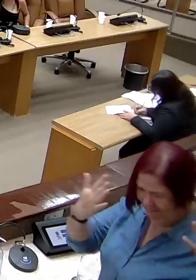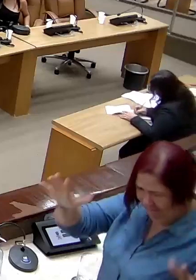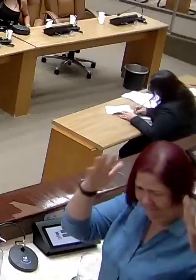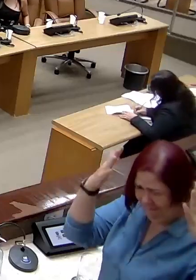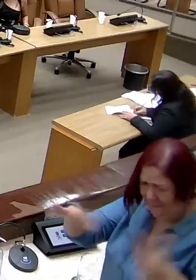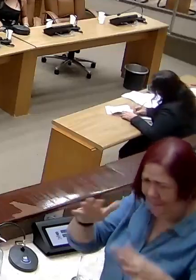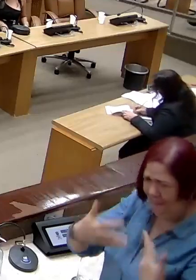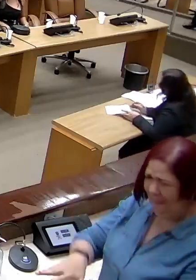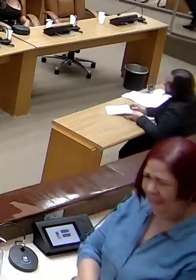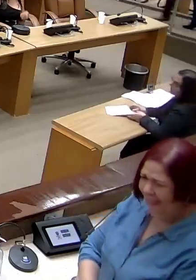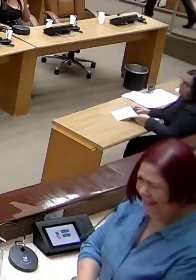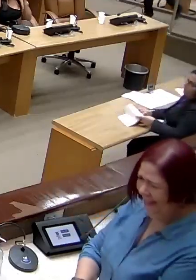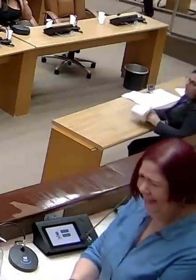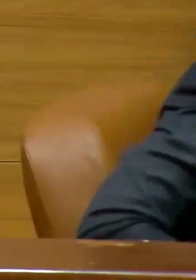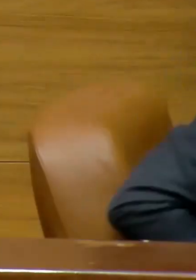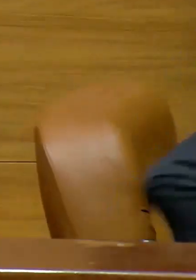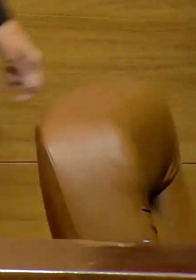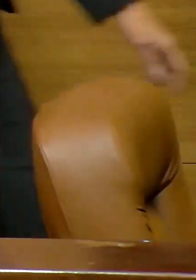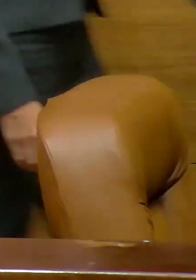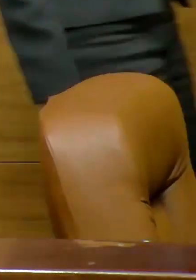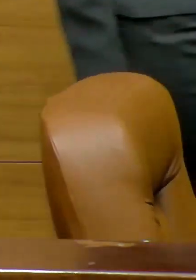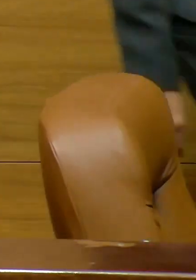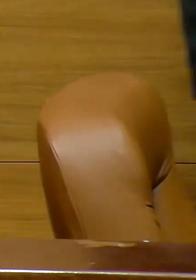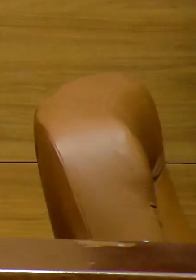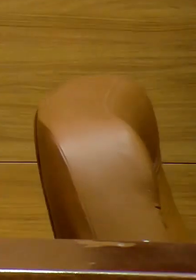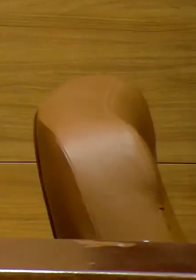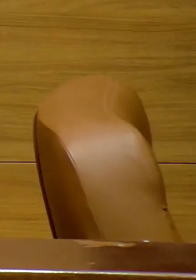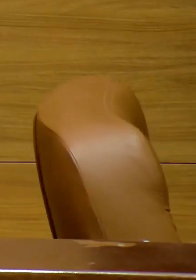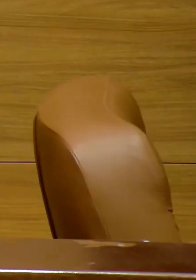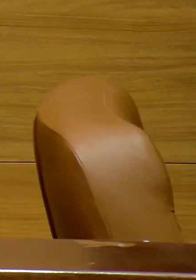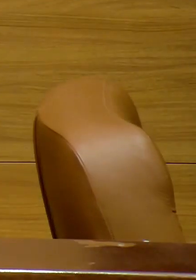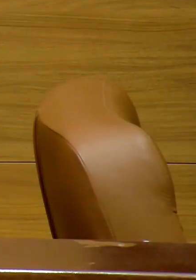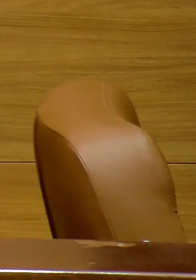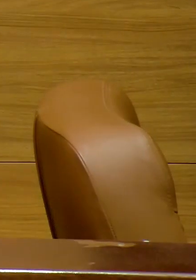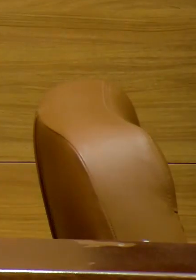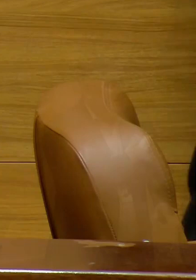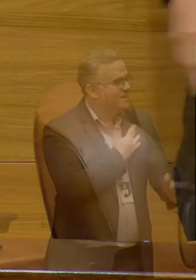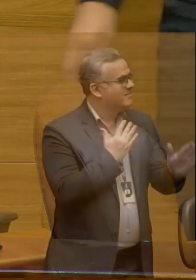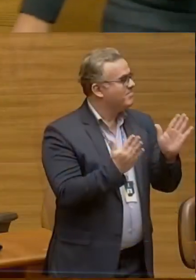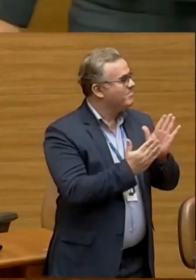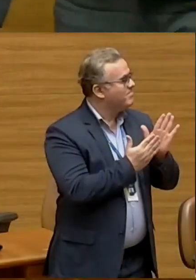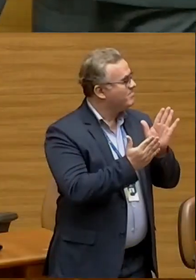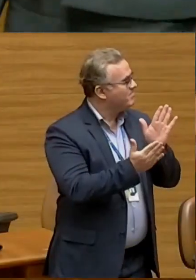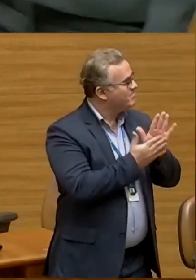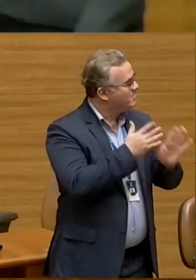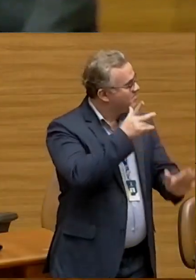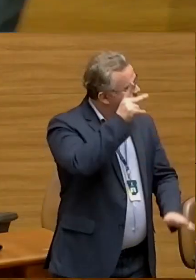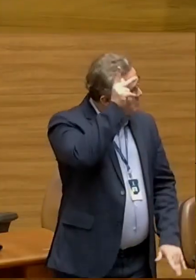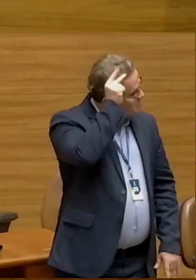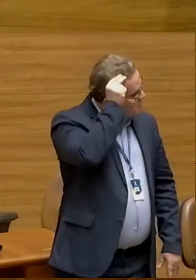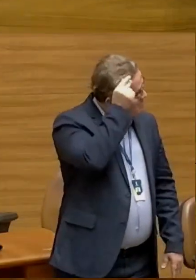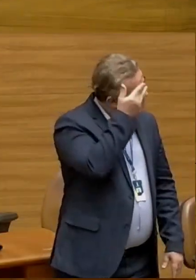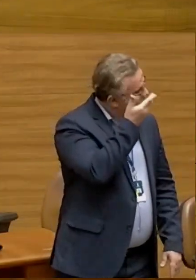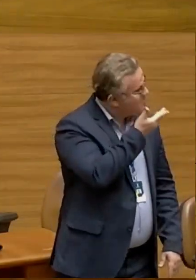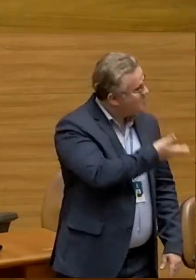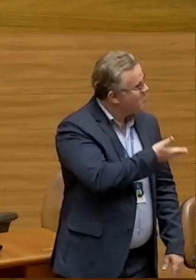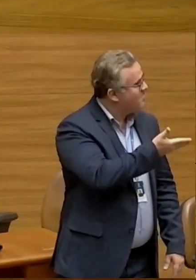Gente, que emocionante. Parabéns, Rubivânia.